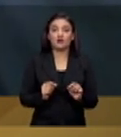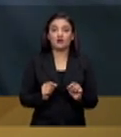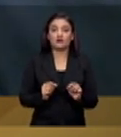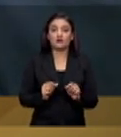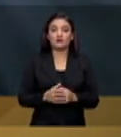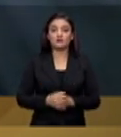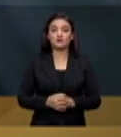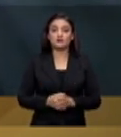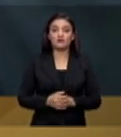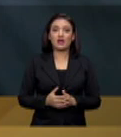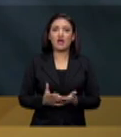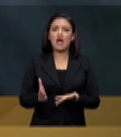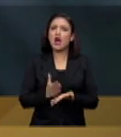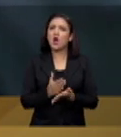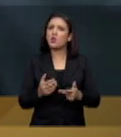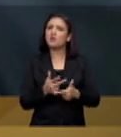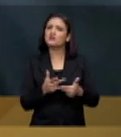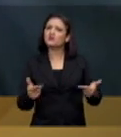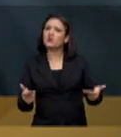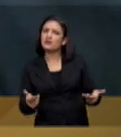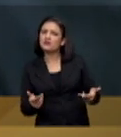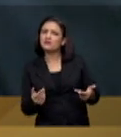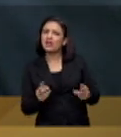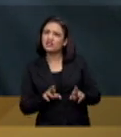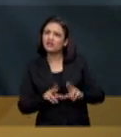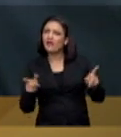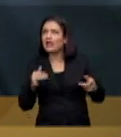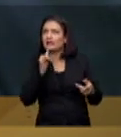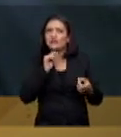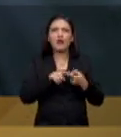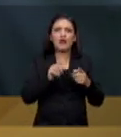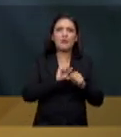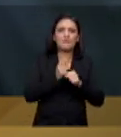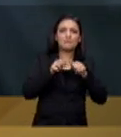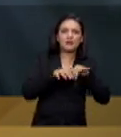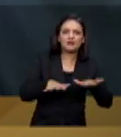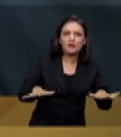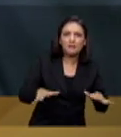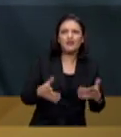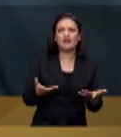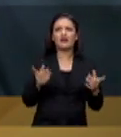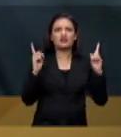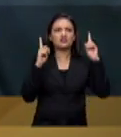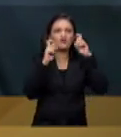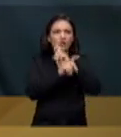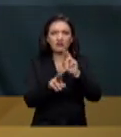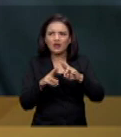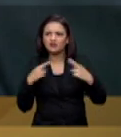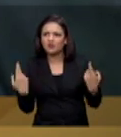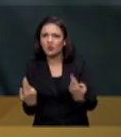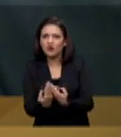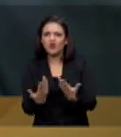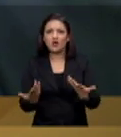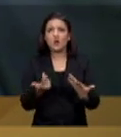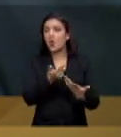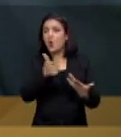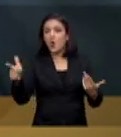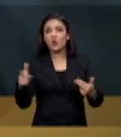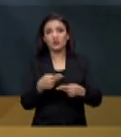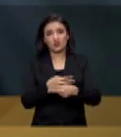algumas singularidades fáticas, como pandemia, como possibilidade de reuniões e outros fatores que